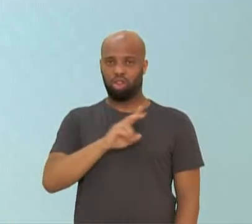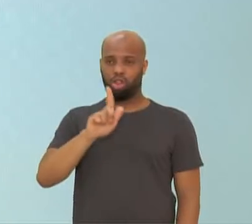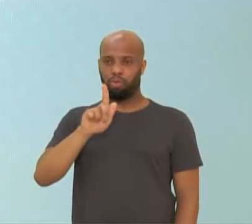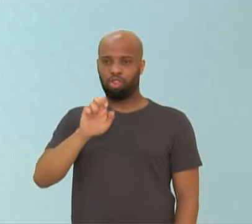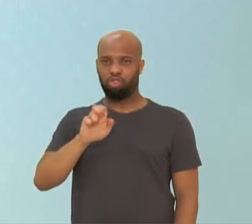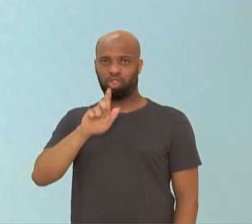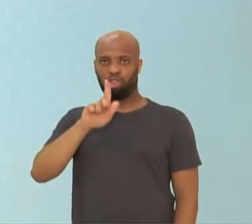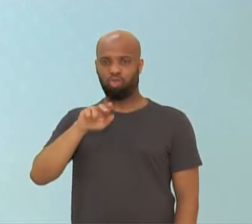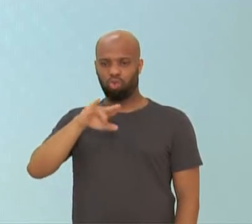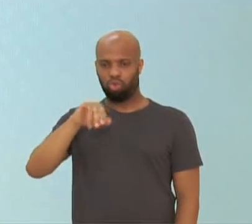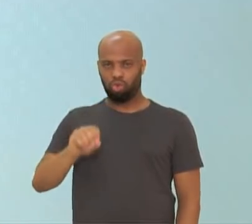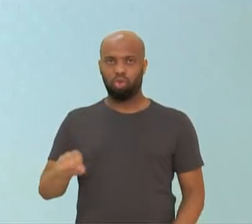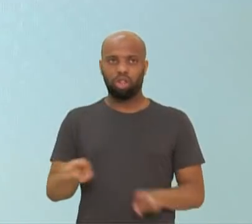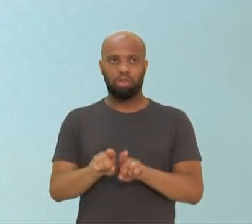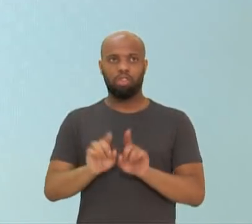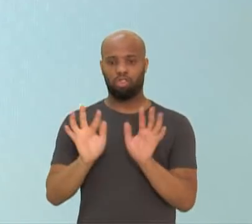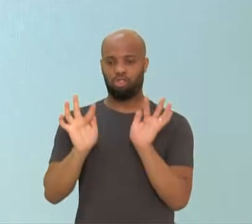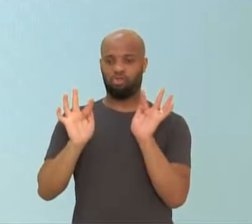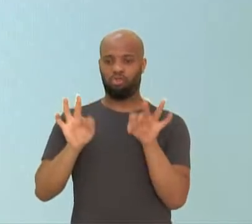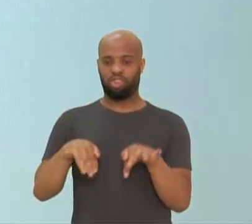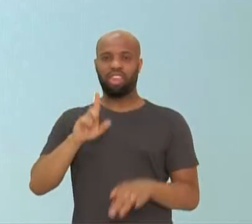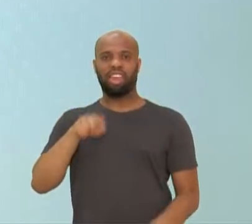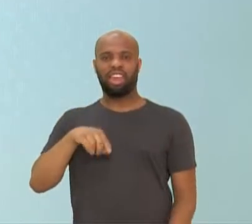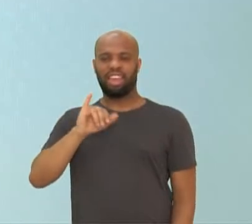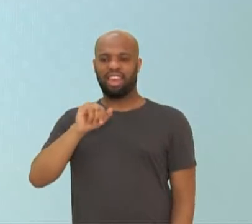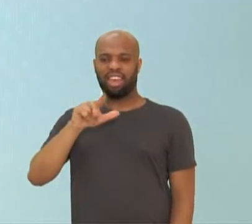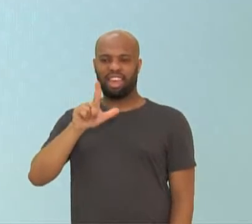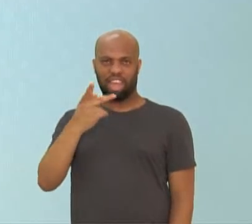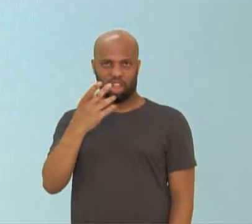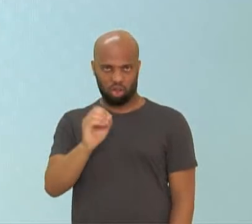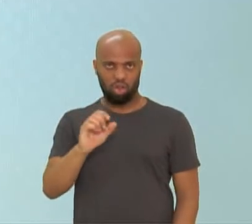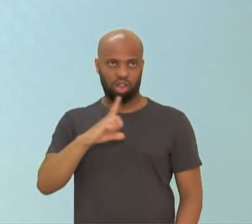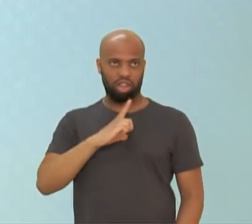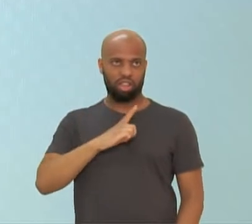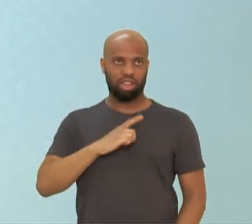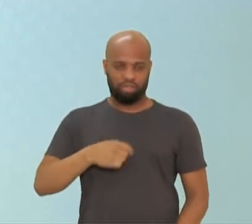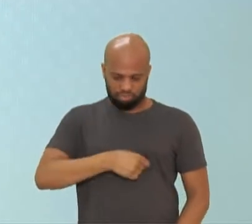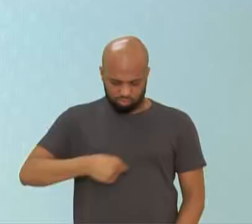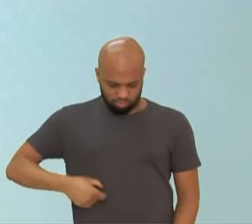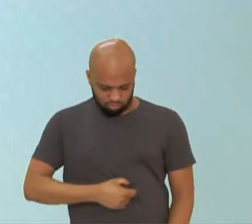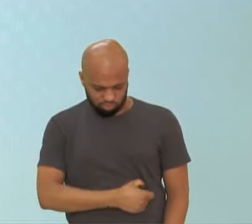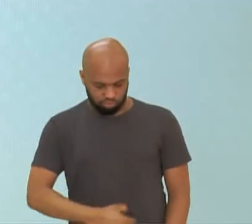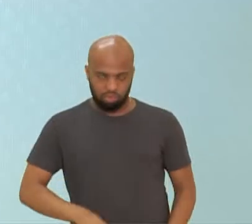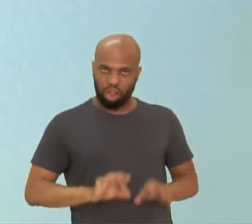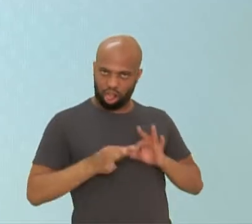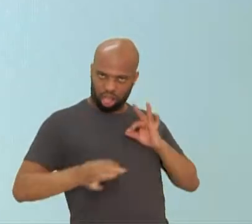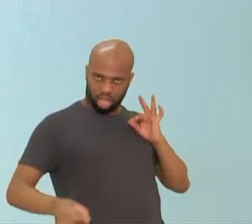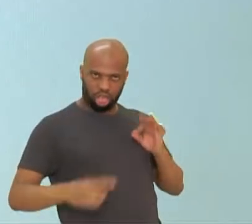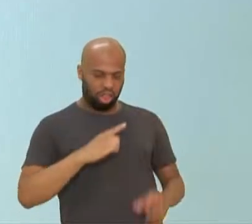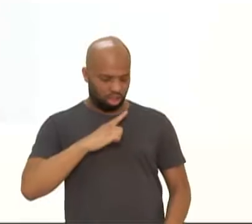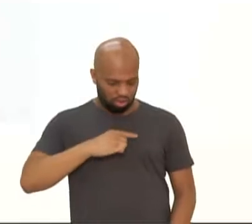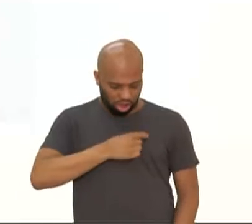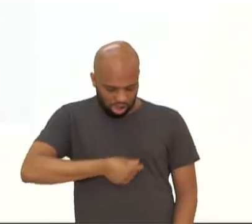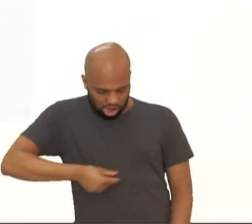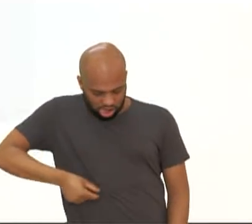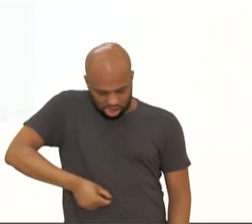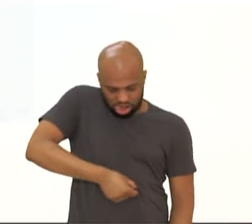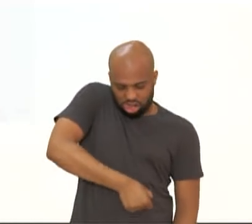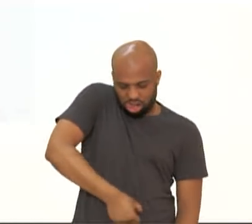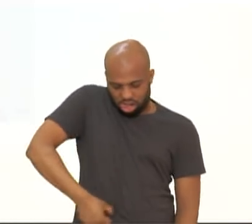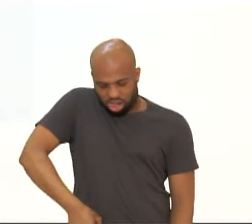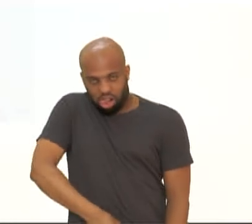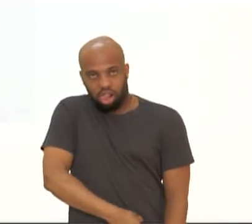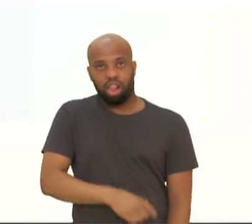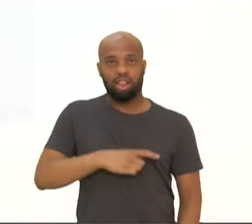finalzinho dele, íleo, tá? Então, o intestino delgado, que é esse compridão aqui no interior do nosso abdômen, ele